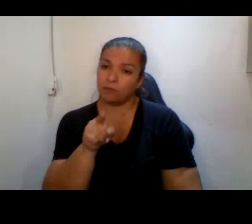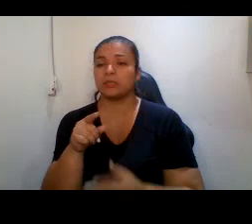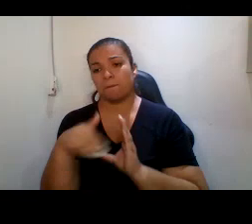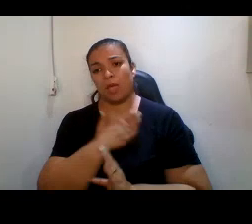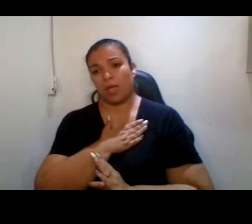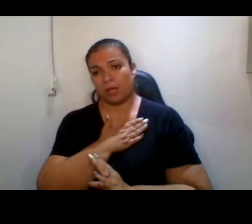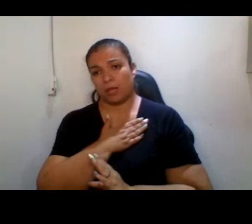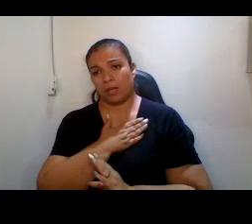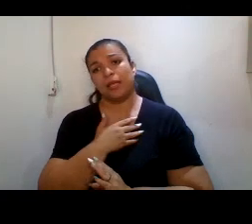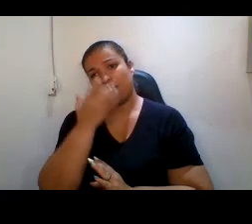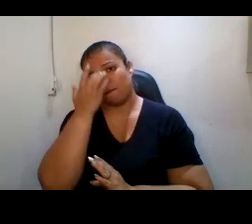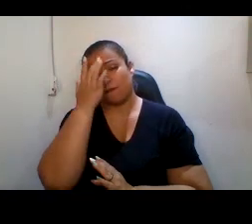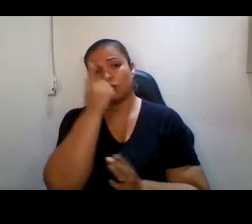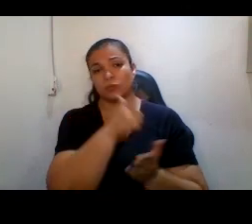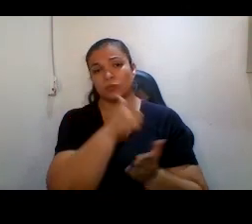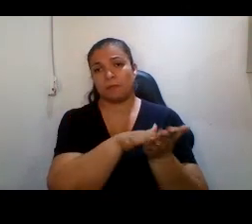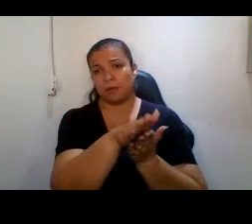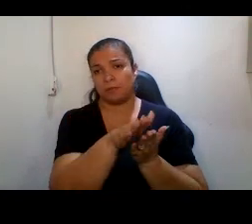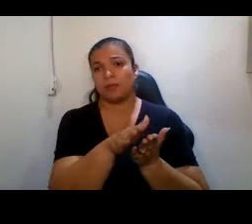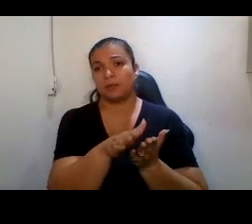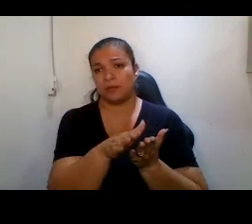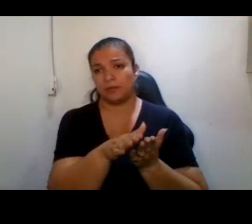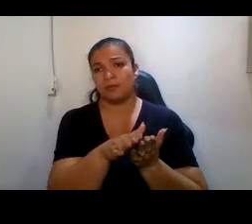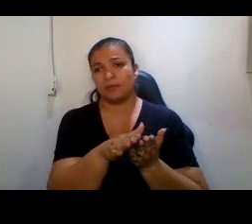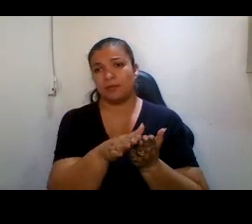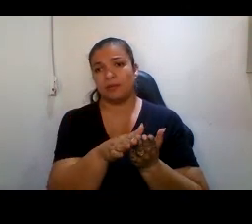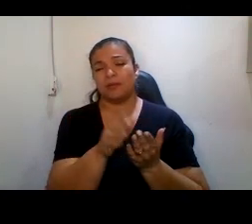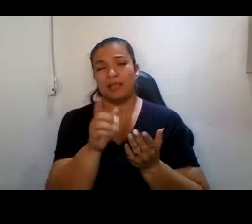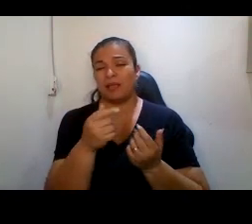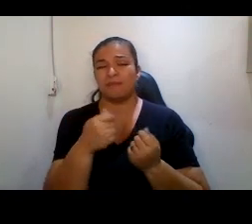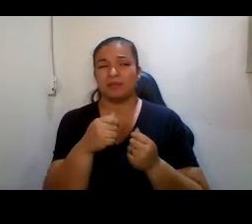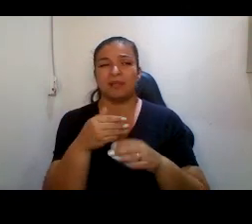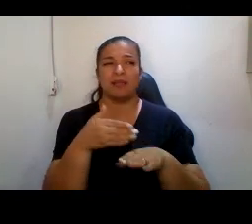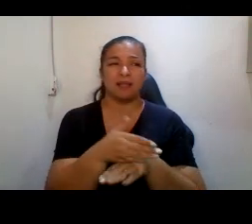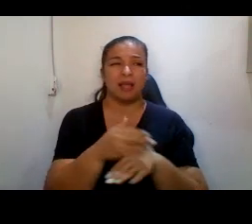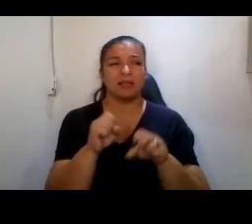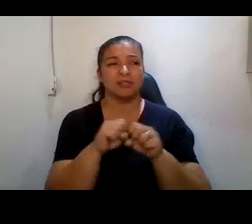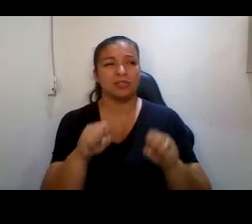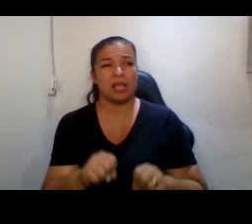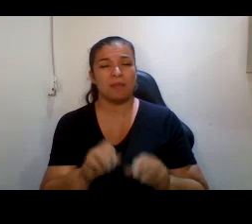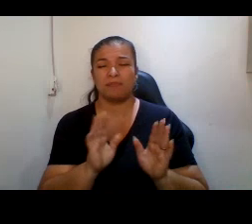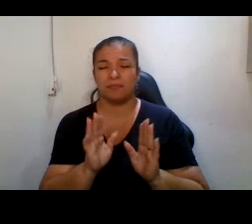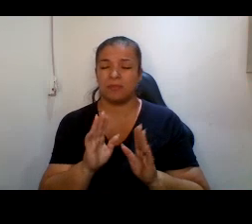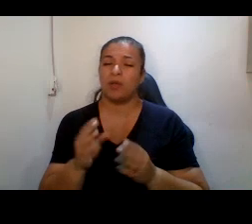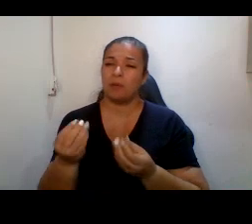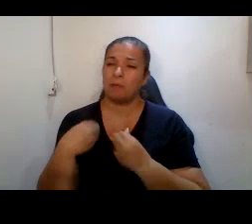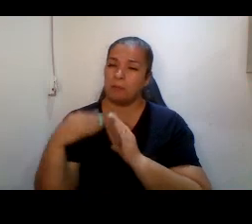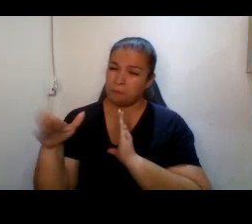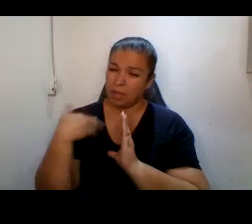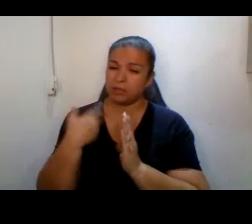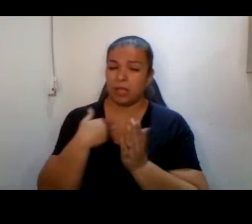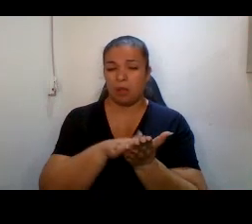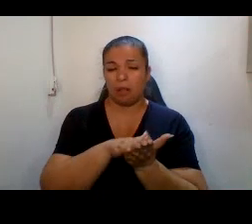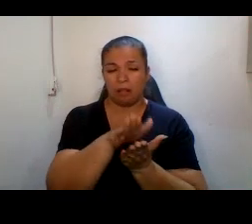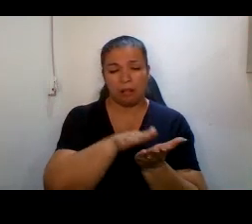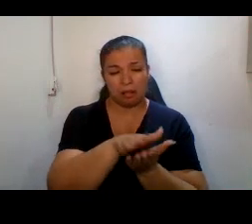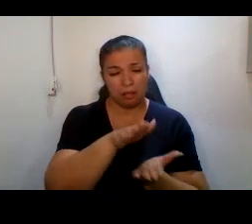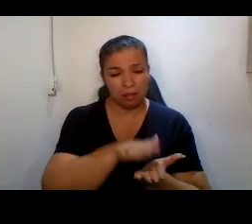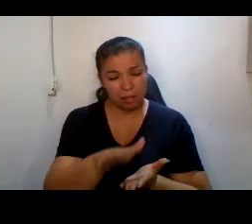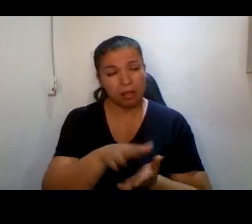imprimir. Ao invés deles terem que entrar no sistema, eu já mando imprimir aqui mesmo, e eles colocam lá